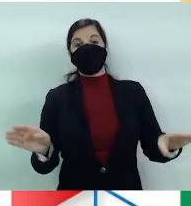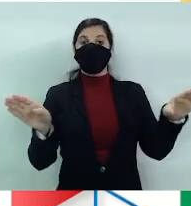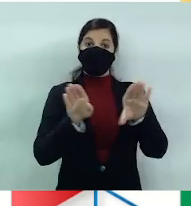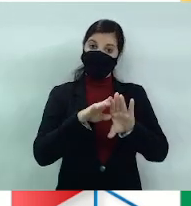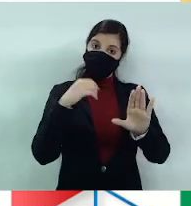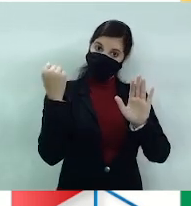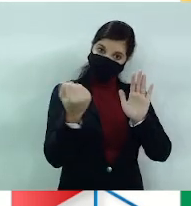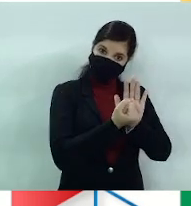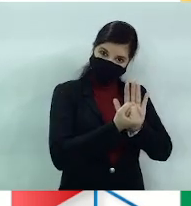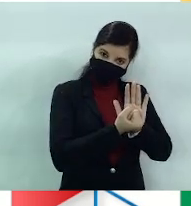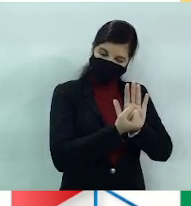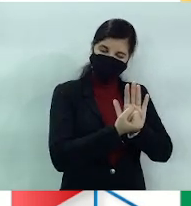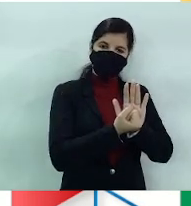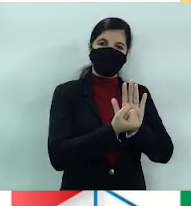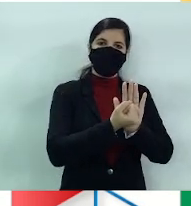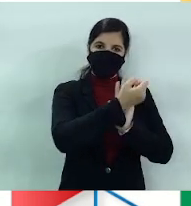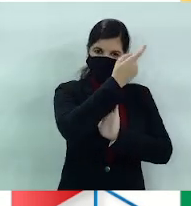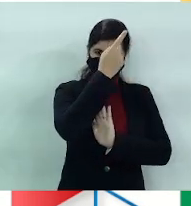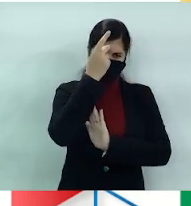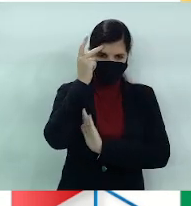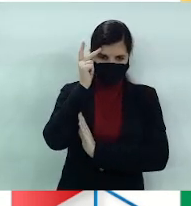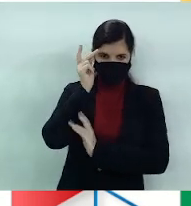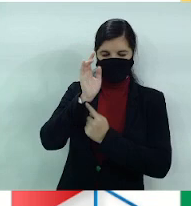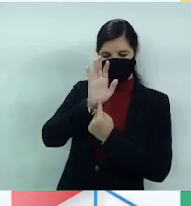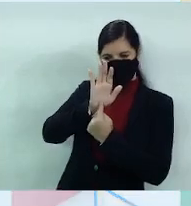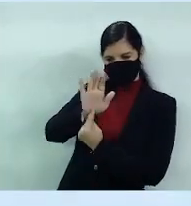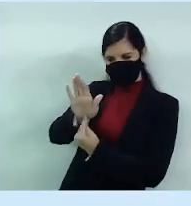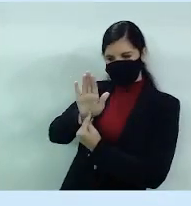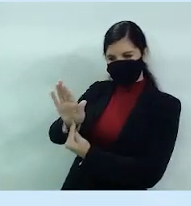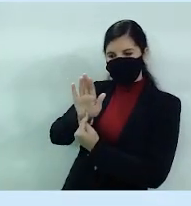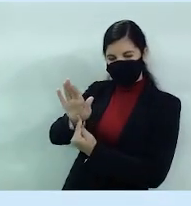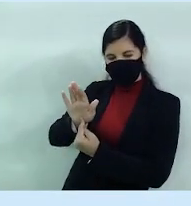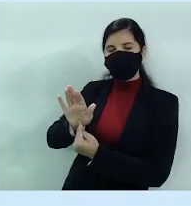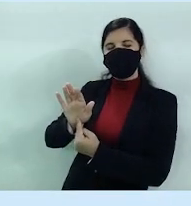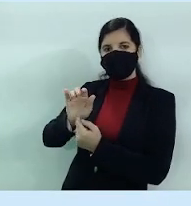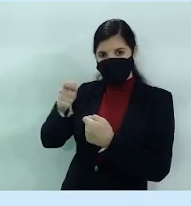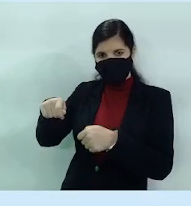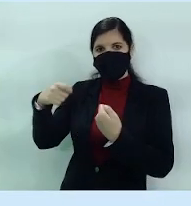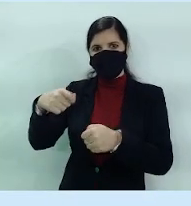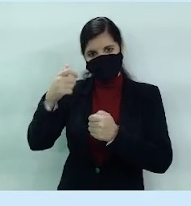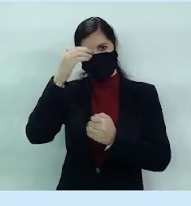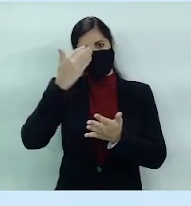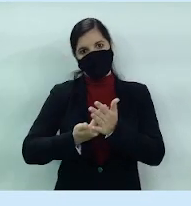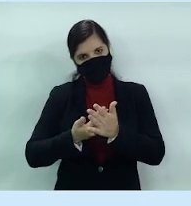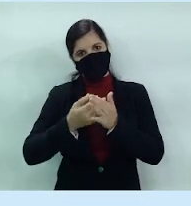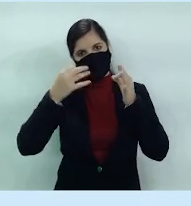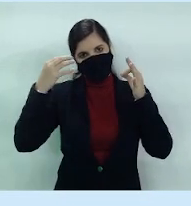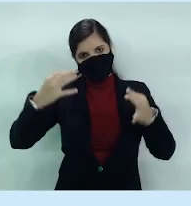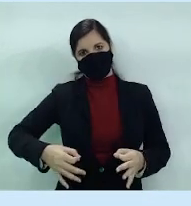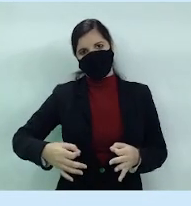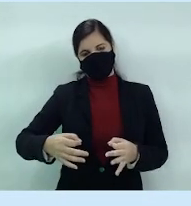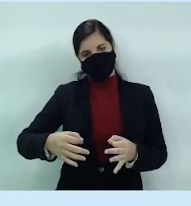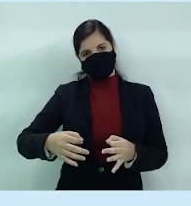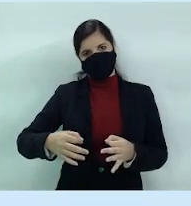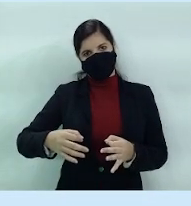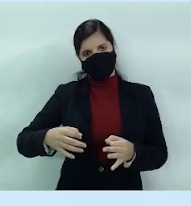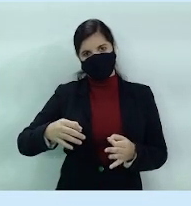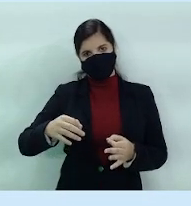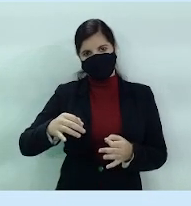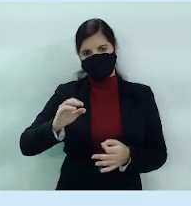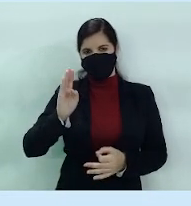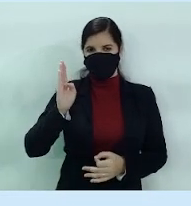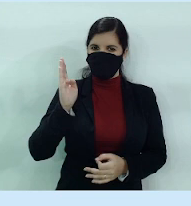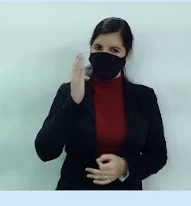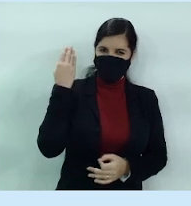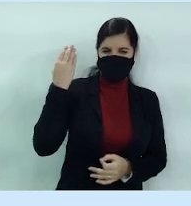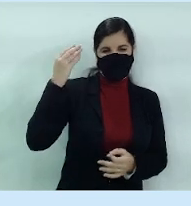ela conseguir, muitas vezes, persuadir o público, ela tem que trazer essa credibilidade. O público tem que confiar na marca.